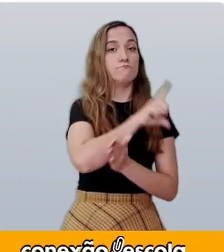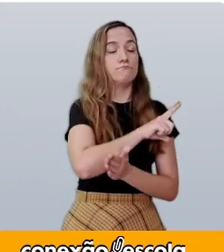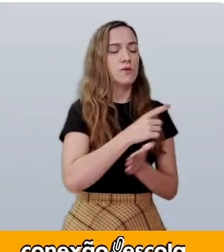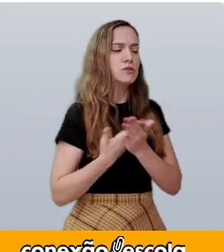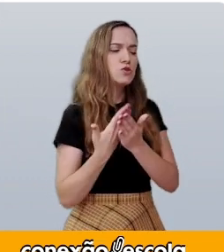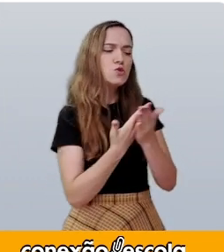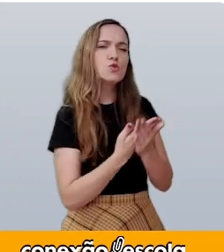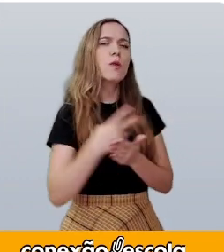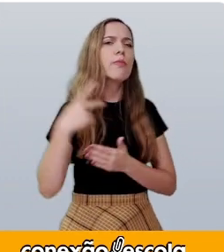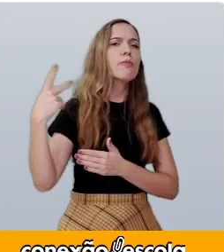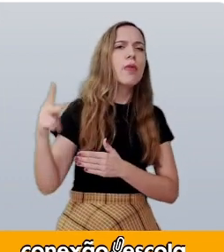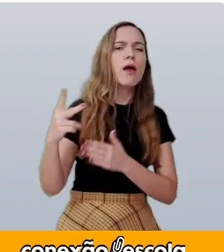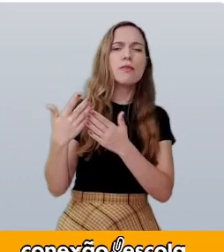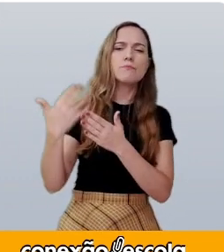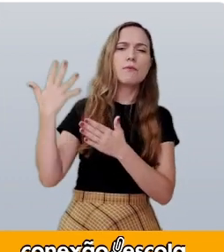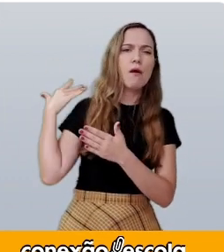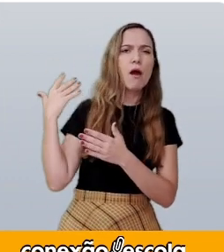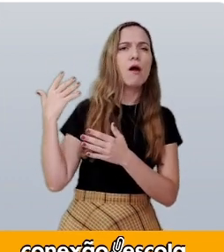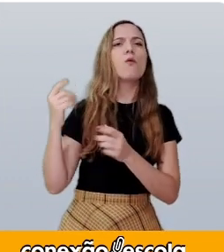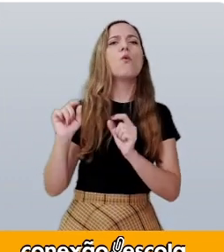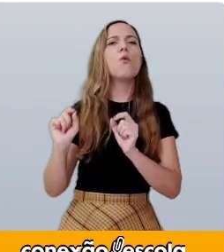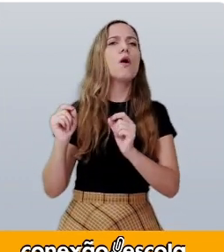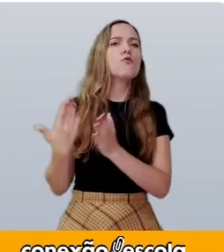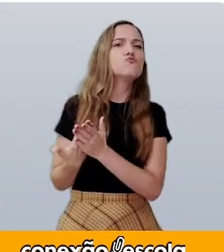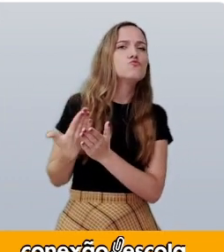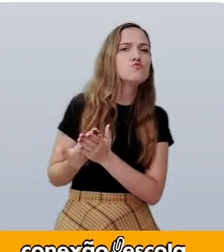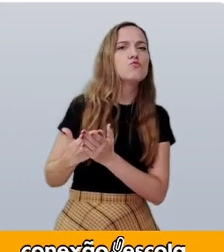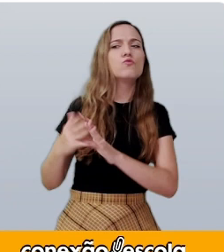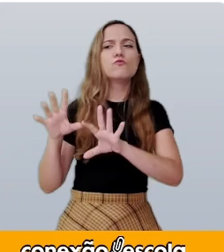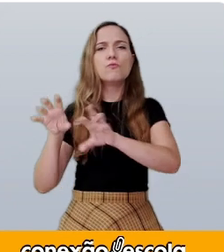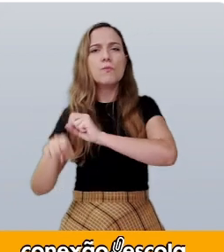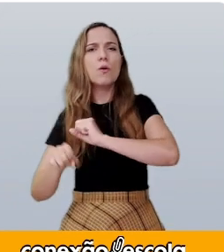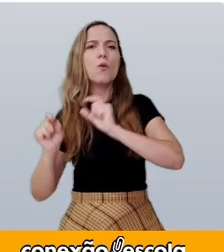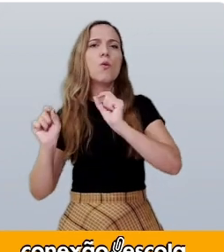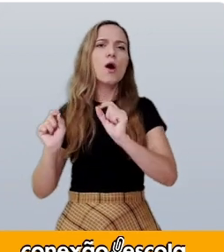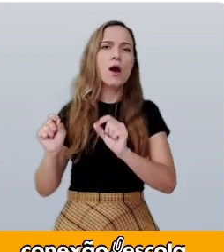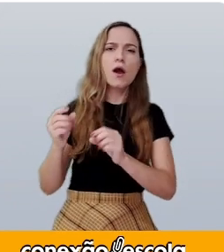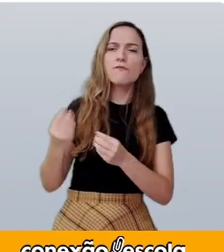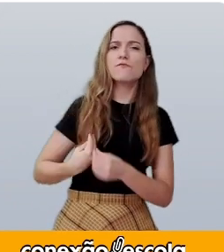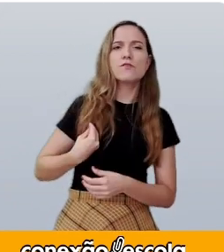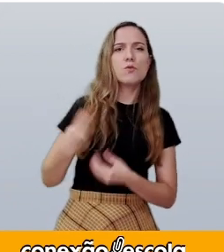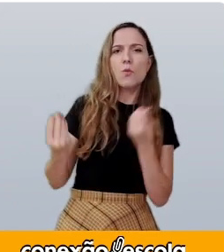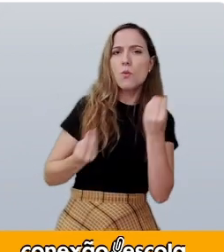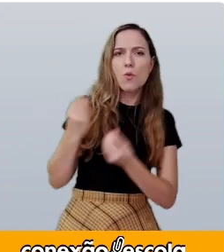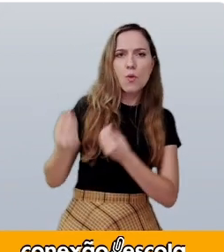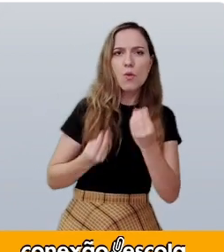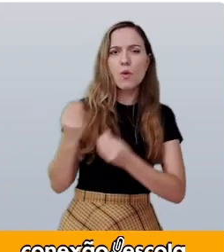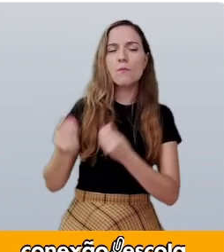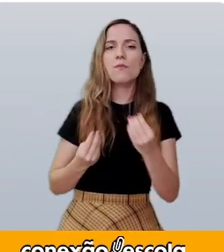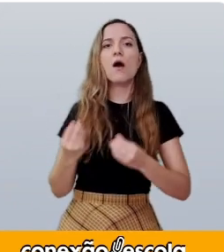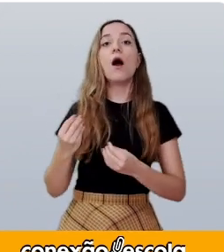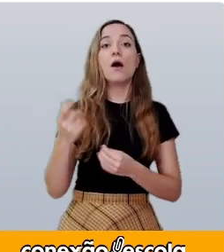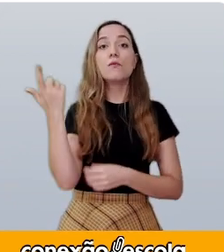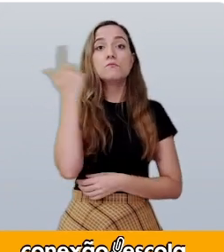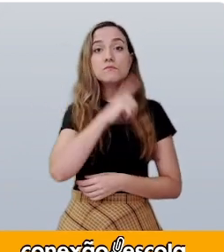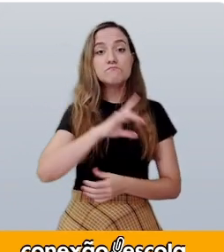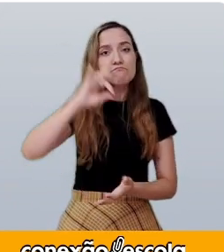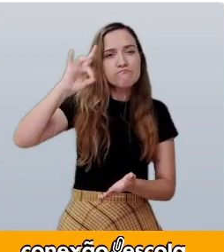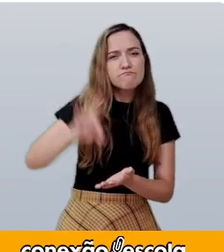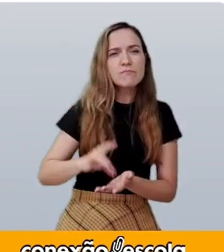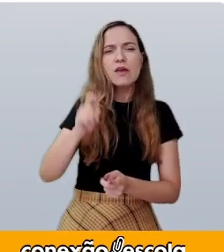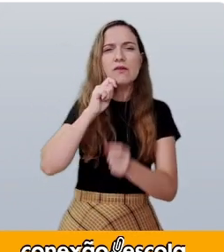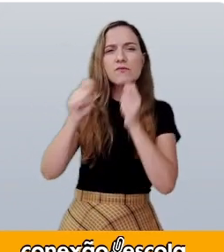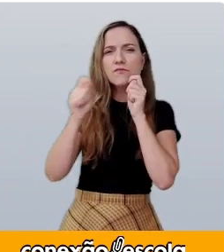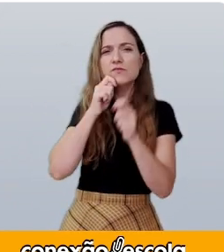pesquisando sobre o que a pessoa fez, o que continua fazendo. E para que se faça uma boa